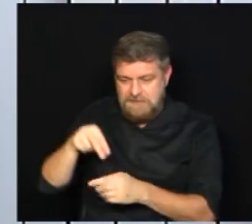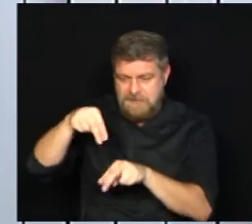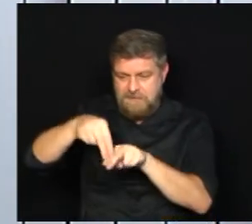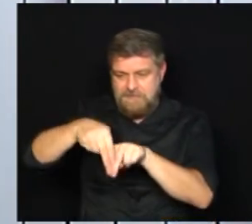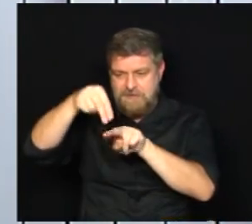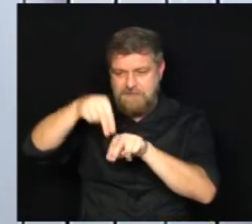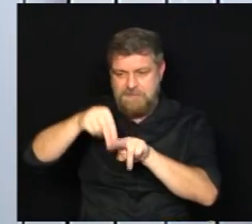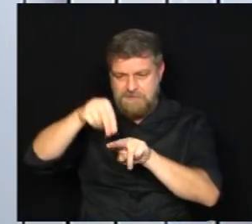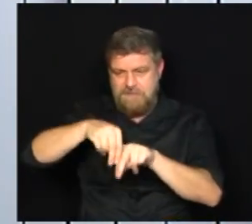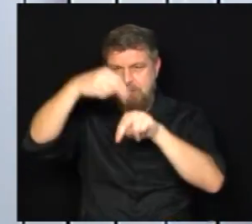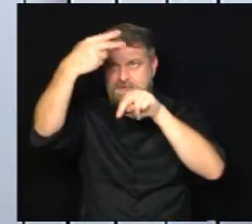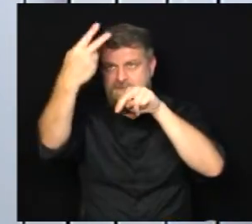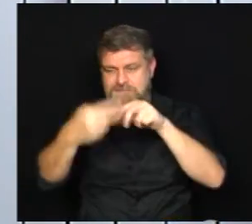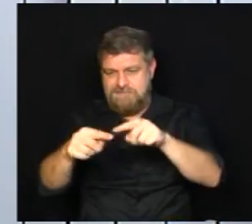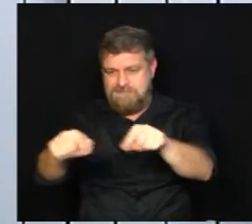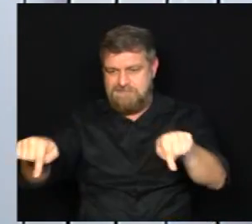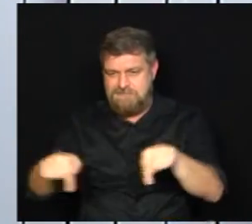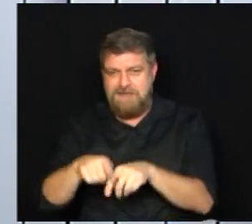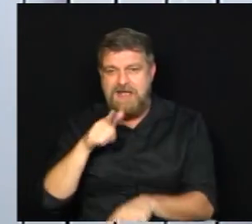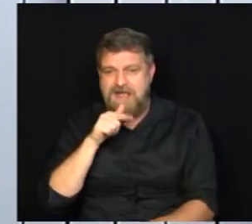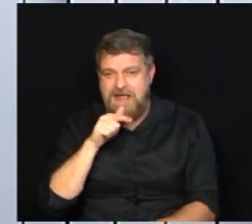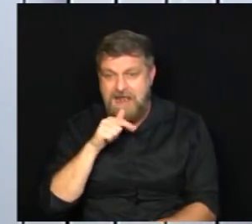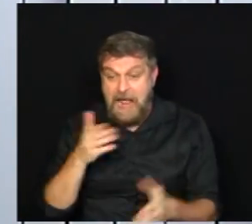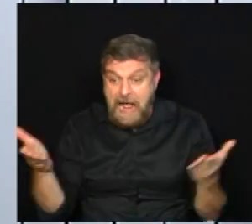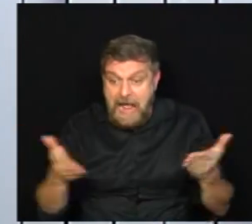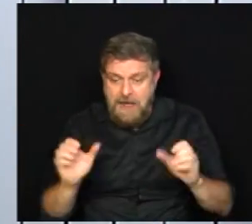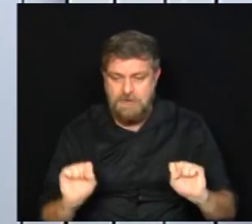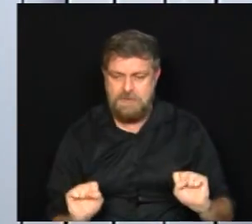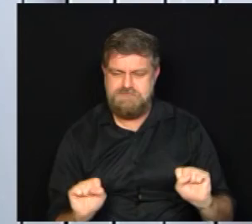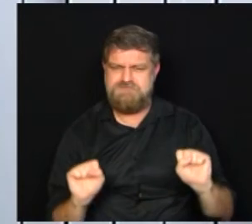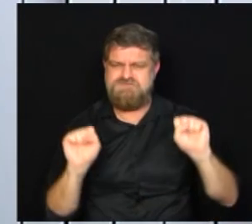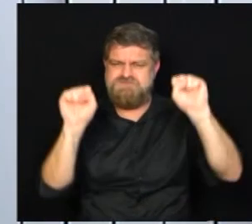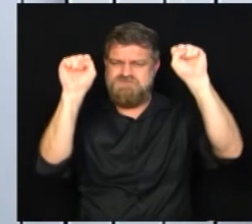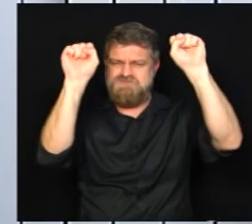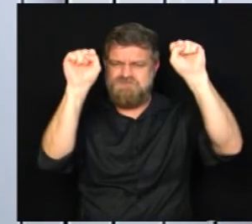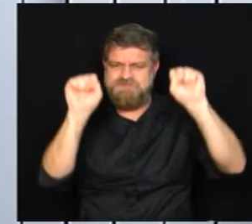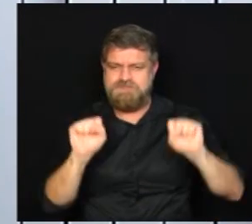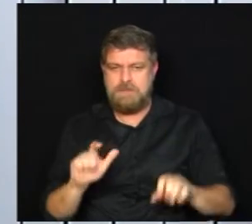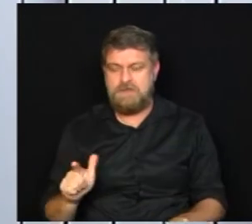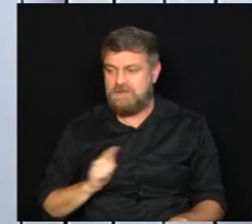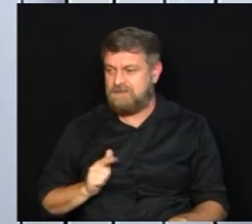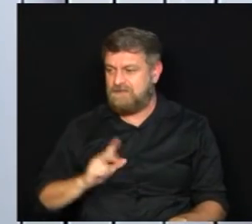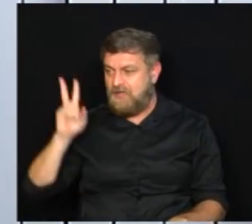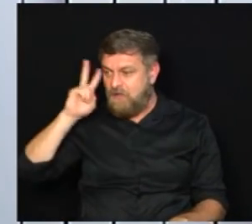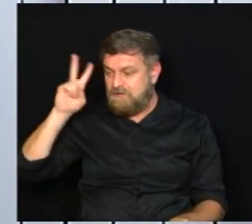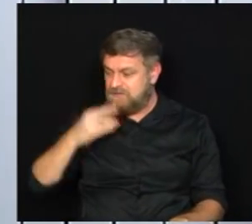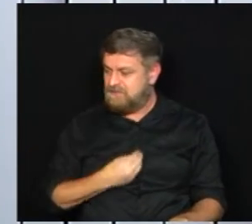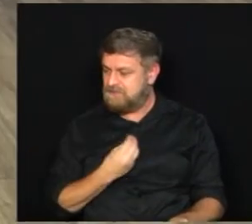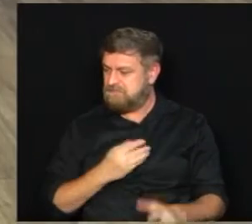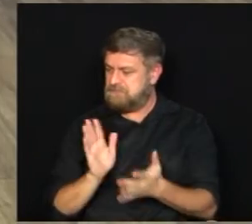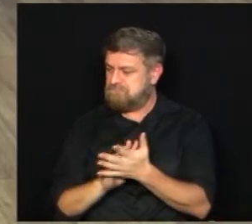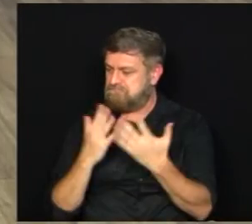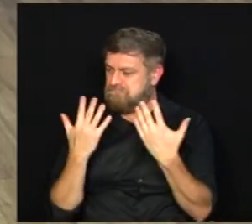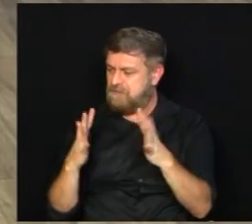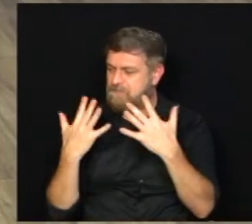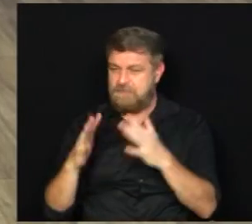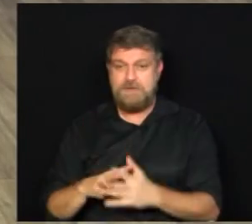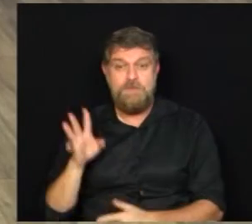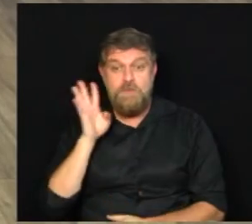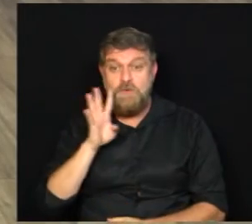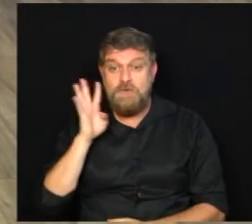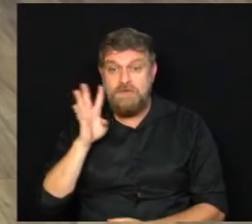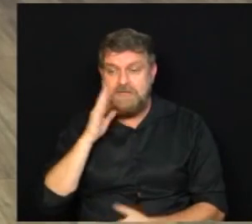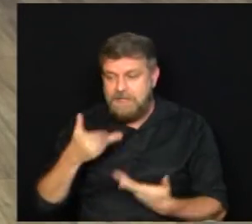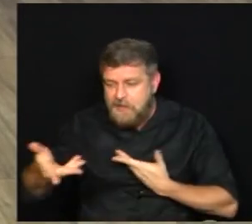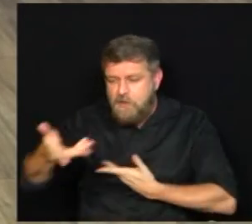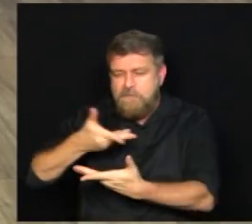saltos ornamentais, depois agora para o levantamento de peso. Então, parabéns pela sua história de vida. Foi muito bacana o que